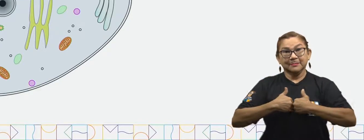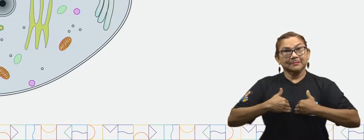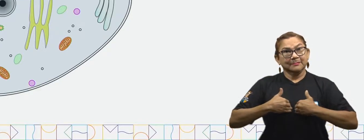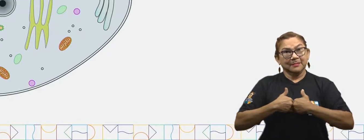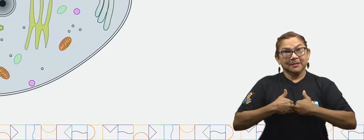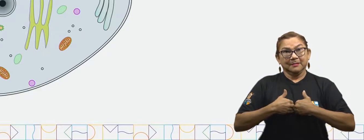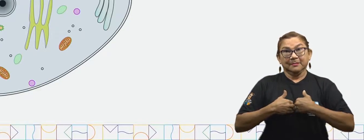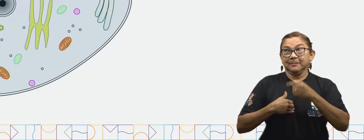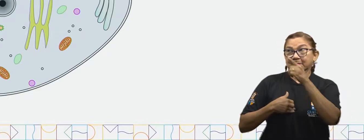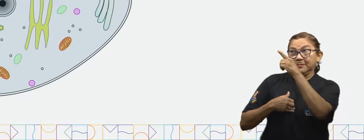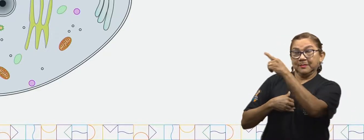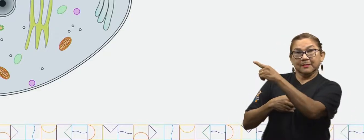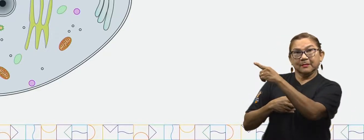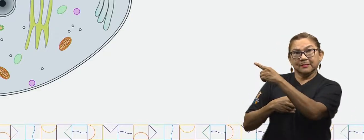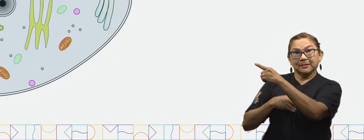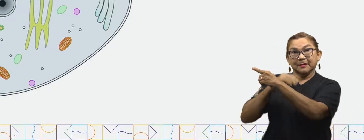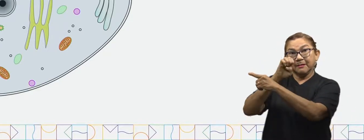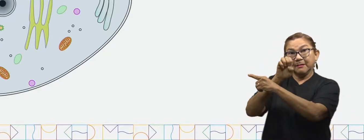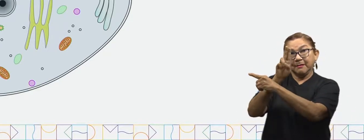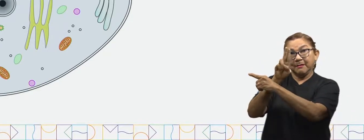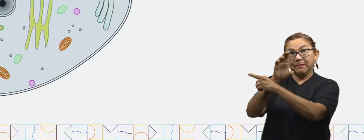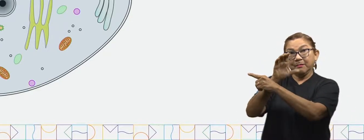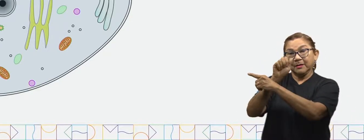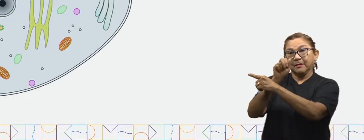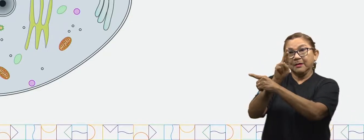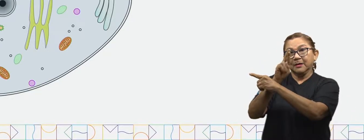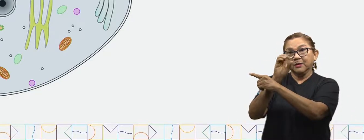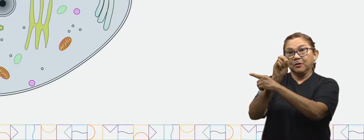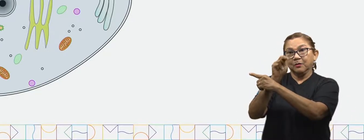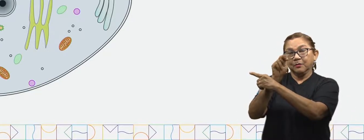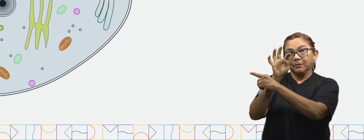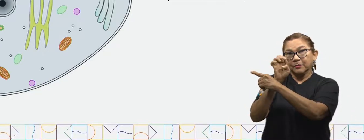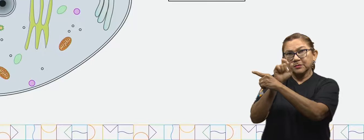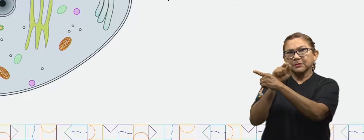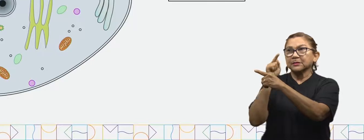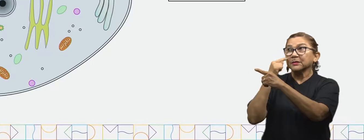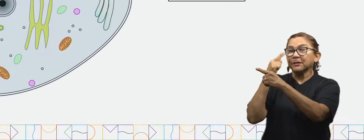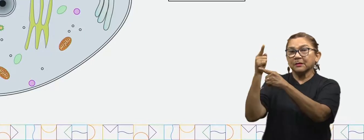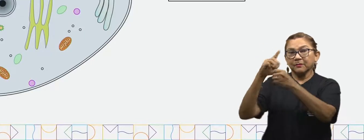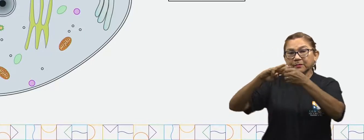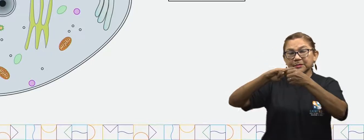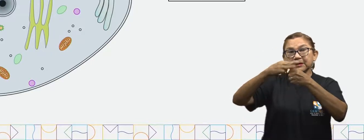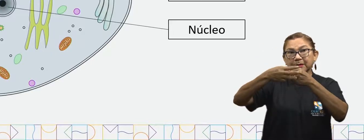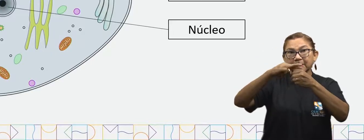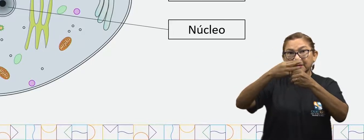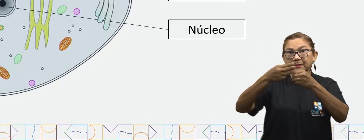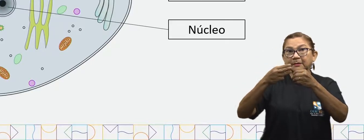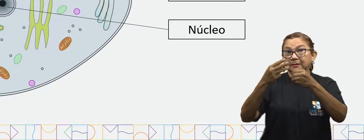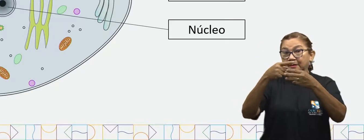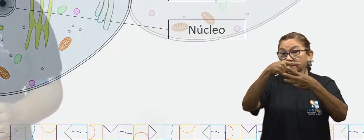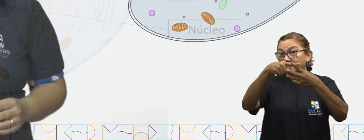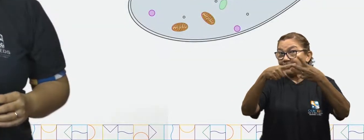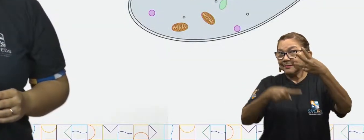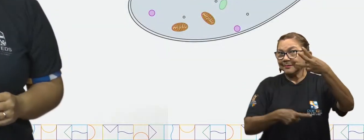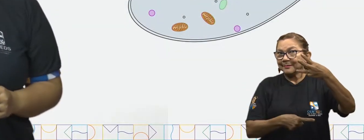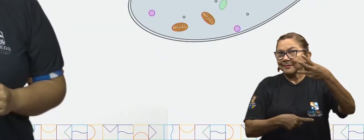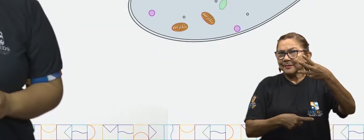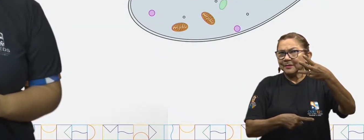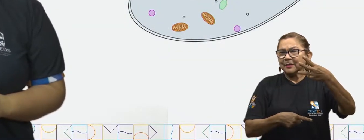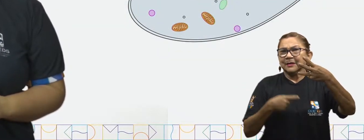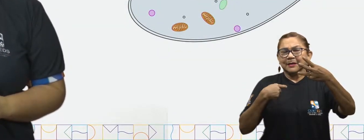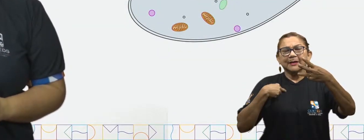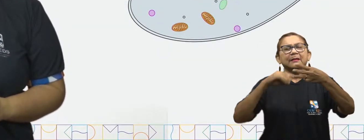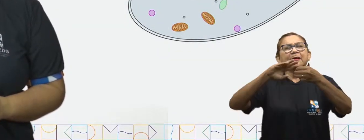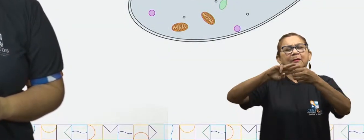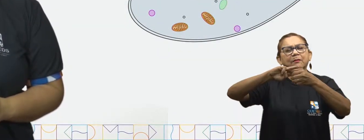possível observar a membrana plasmática, o citoplasma e o núcleo. A